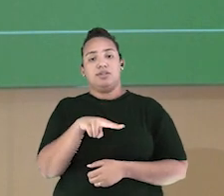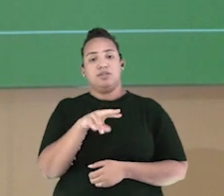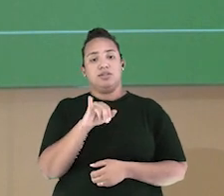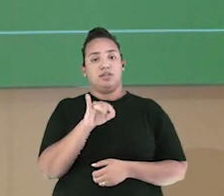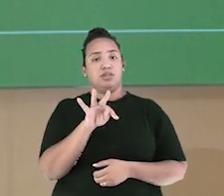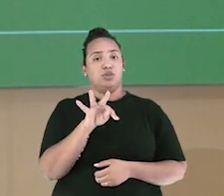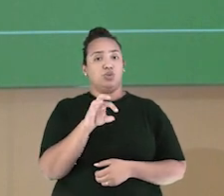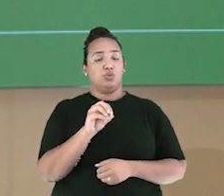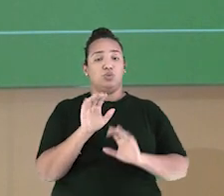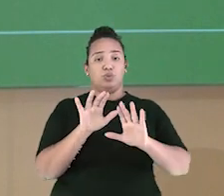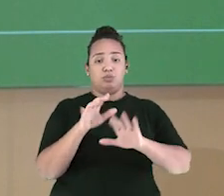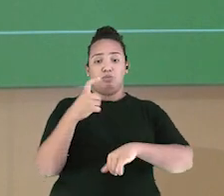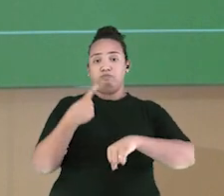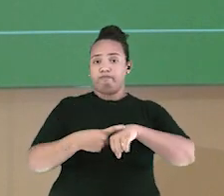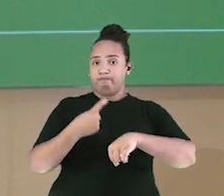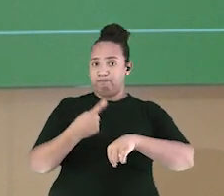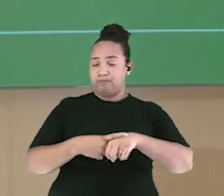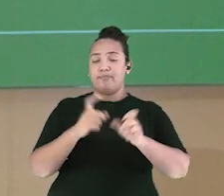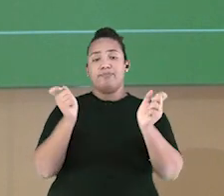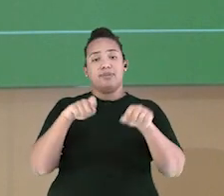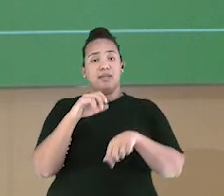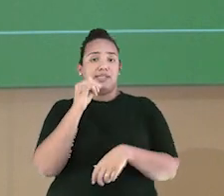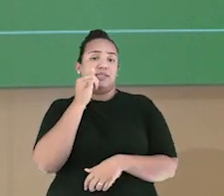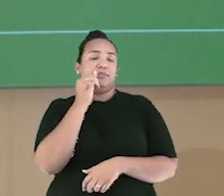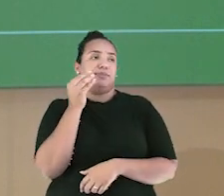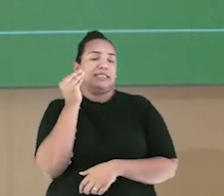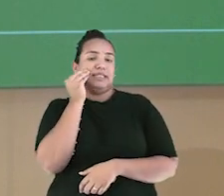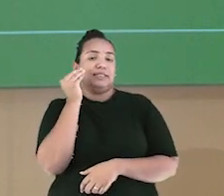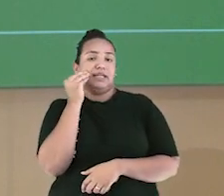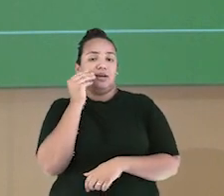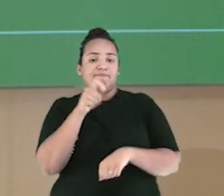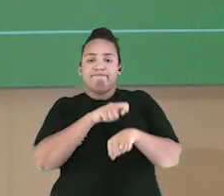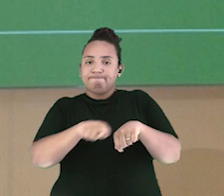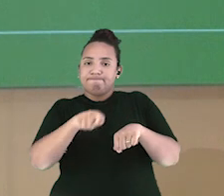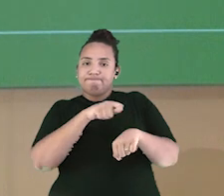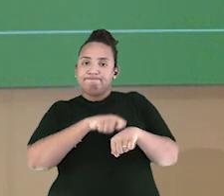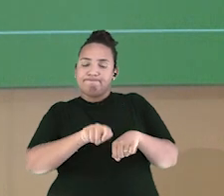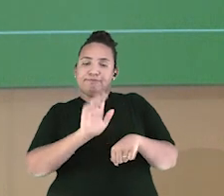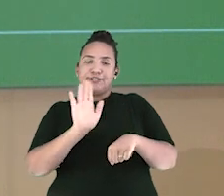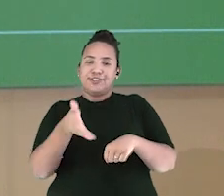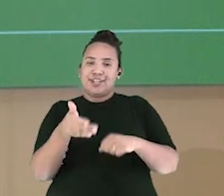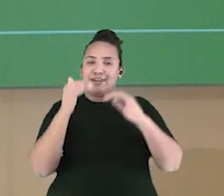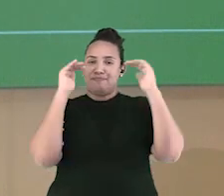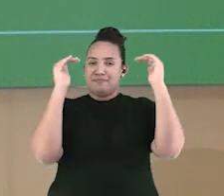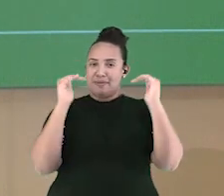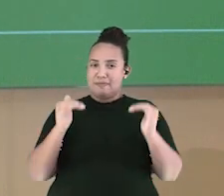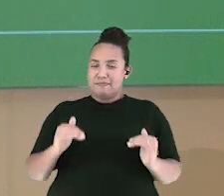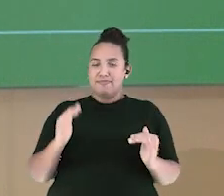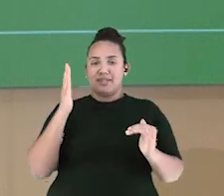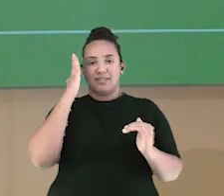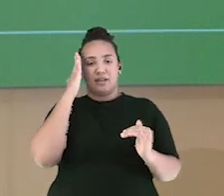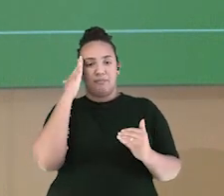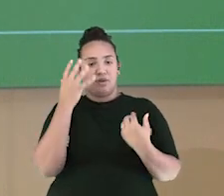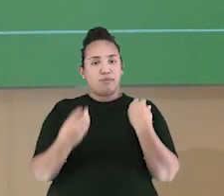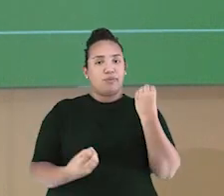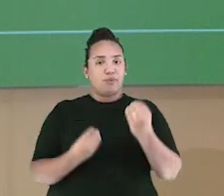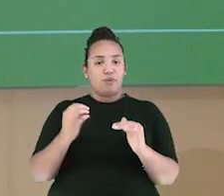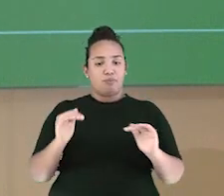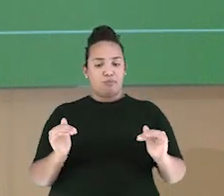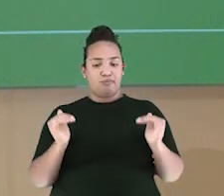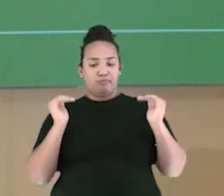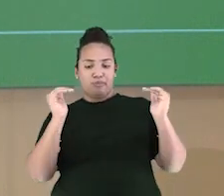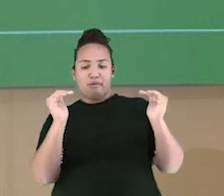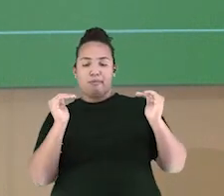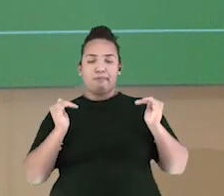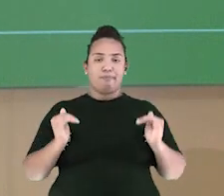Mas a dureza deles pode ser verificada tentando riscar eles com alguns dos já citados. Aí a gente vai saber se eles ficam acima ou ficam abaixo, por